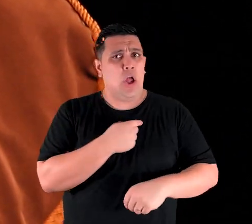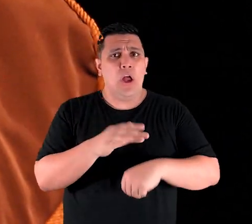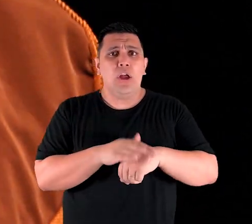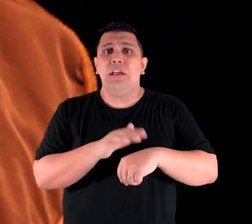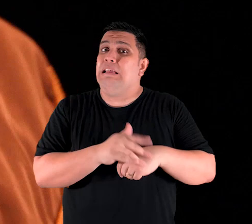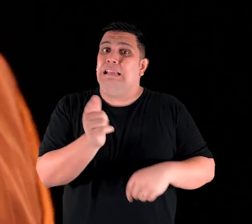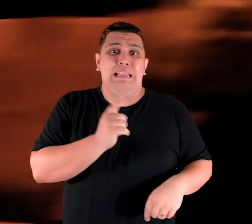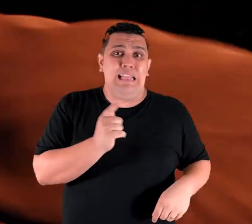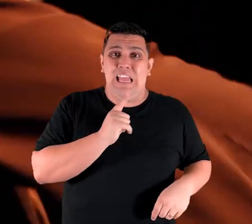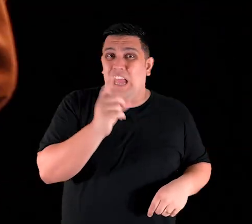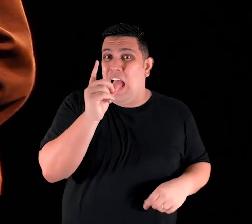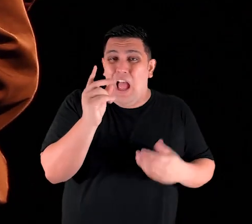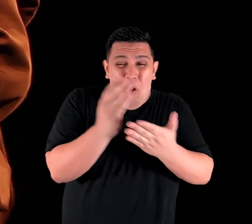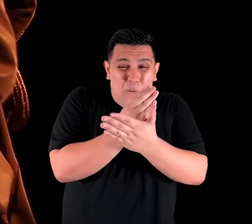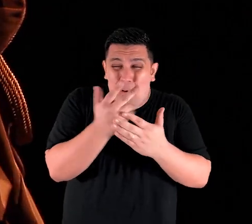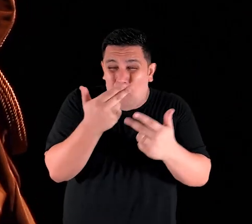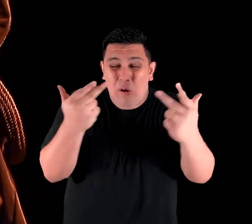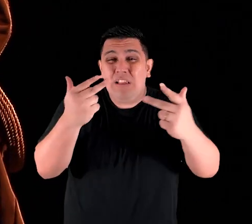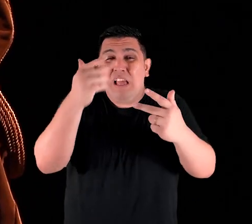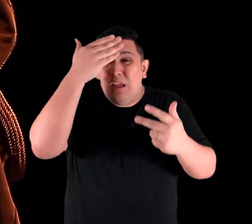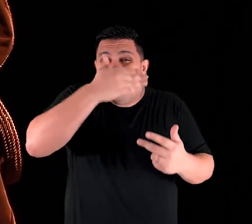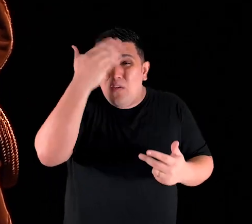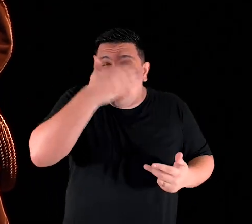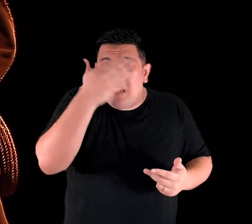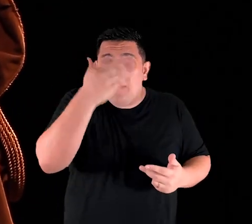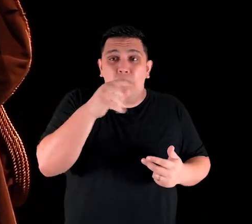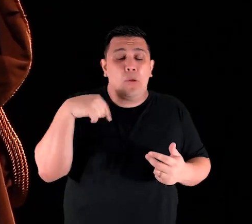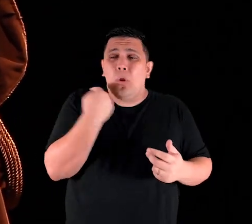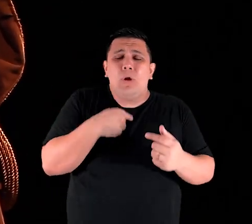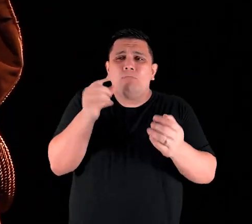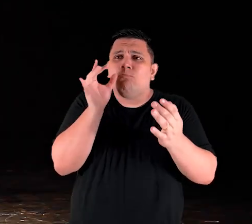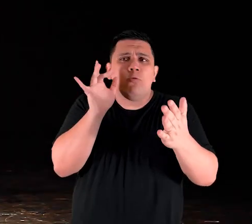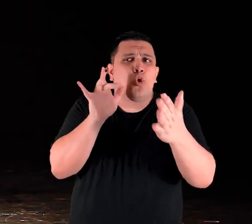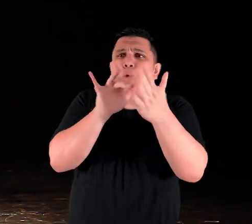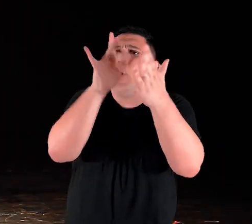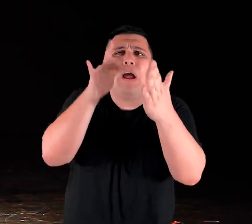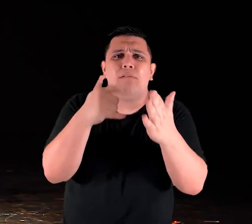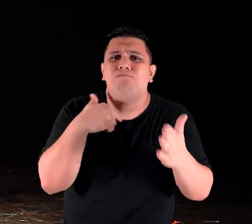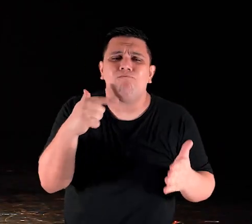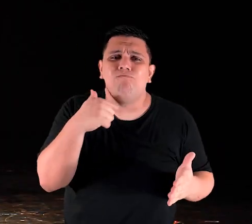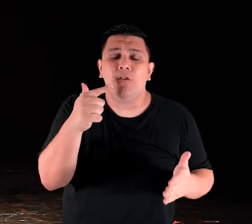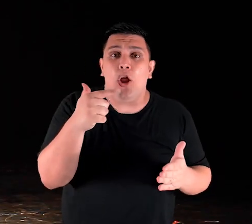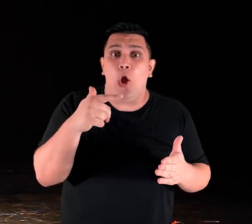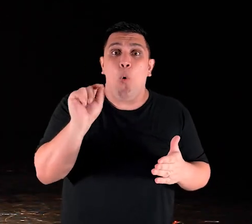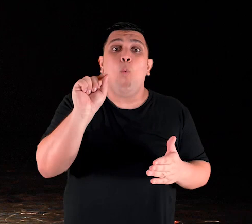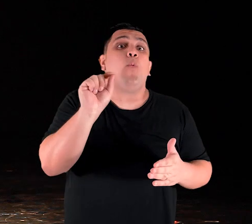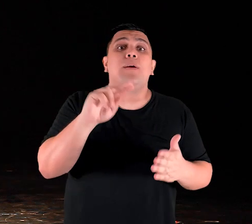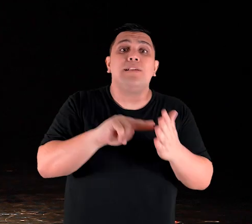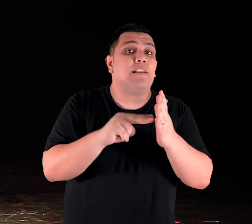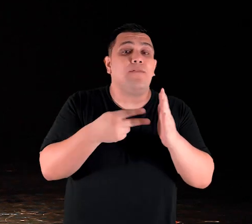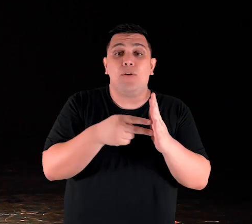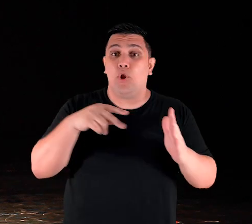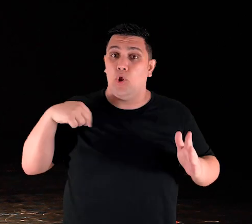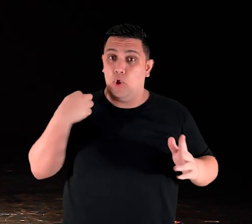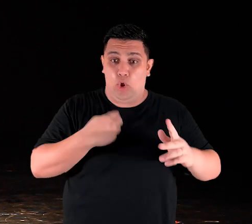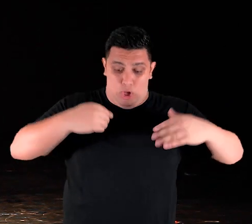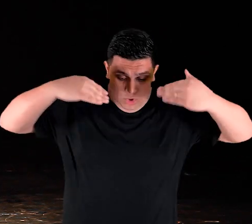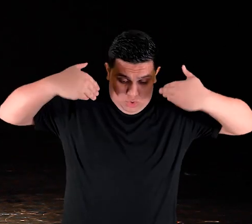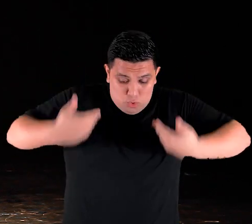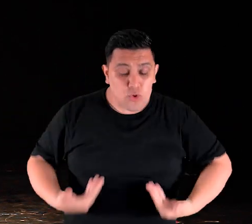uma coisa invisível, intangível, que é o que nós